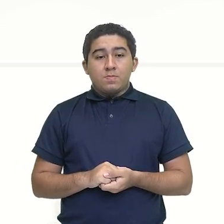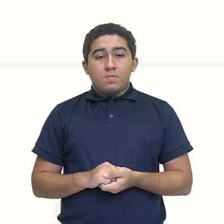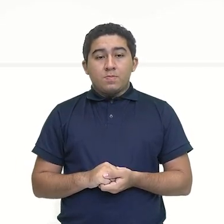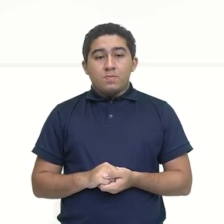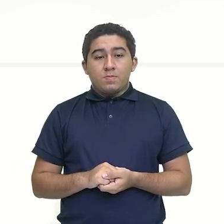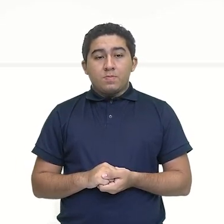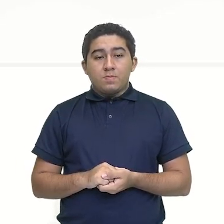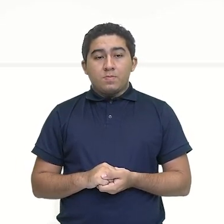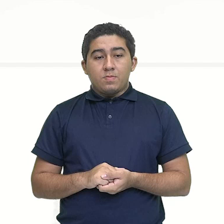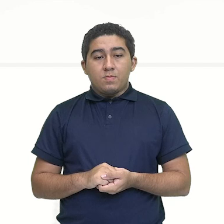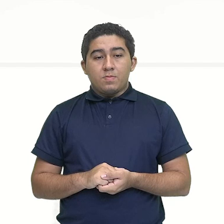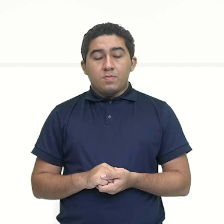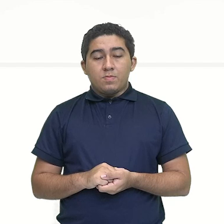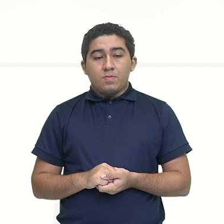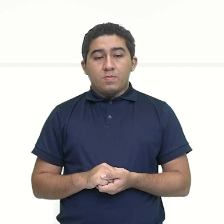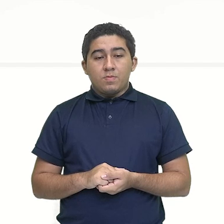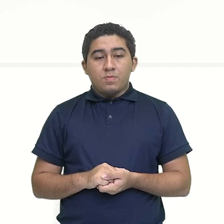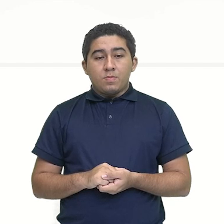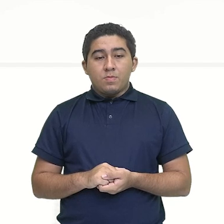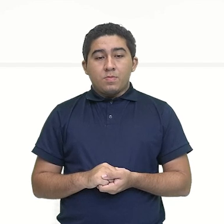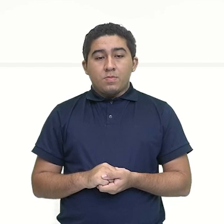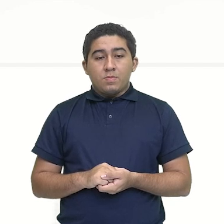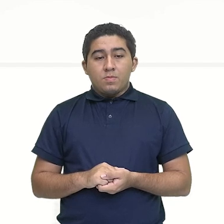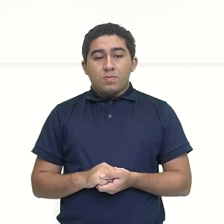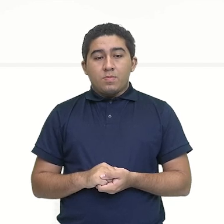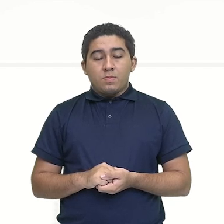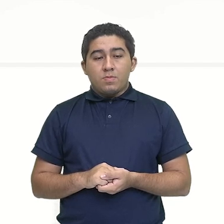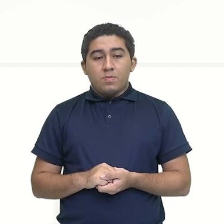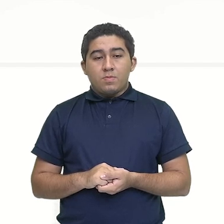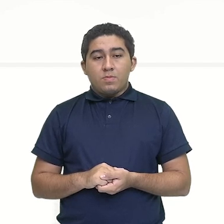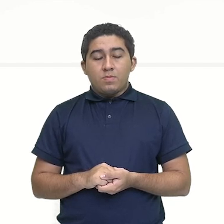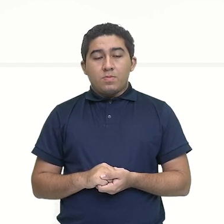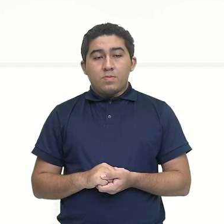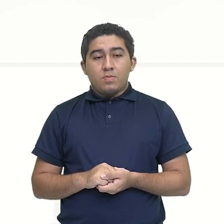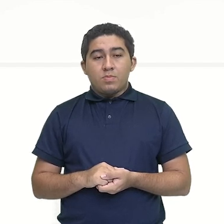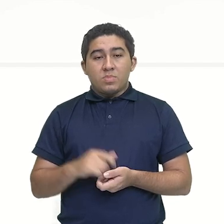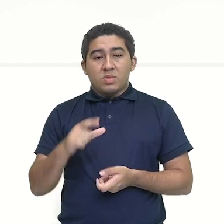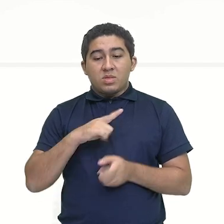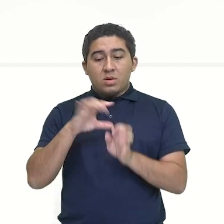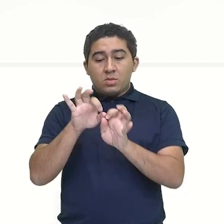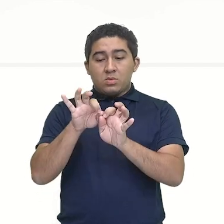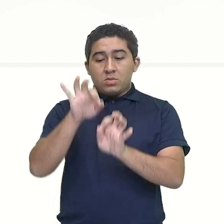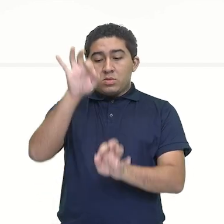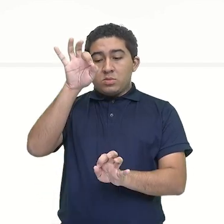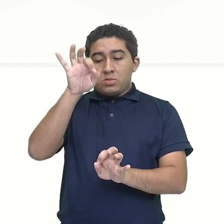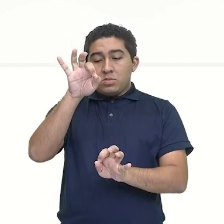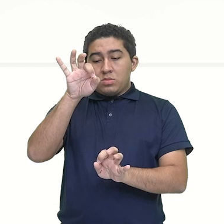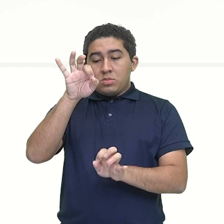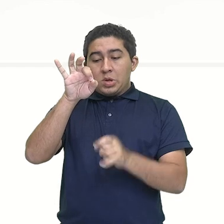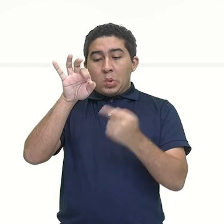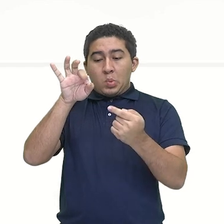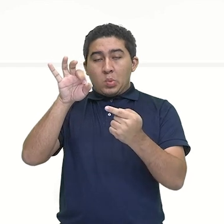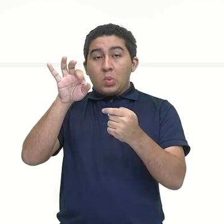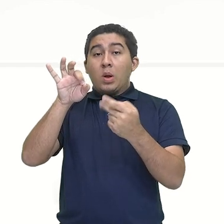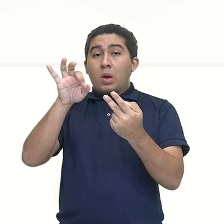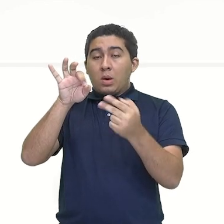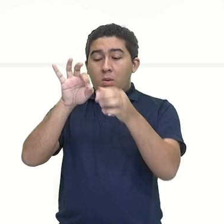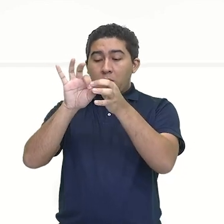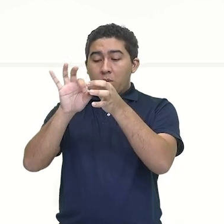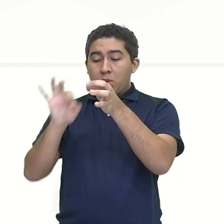triângulo isósceles é aquele que possui dois lados com a mesma medida e um terceiro diferente,